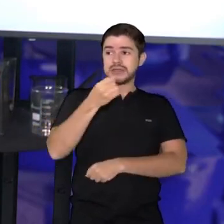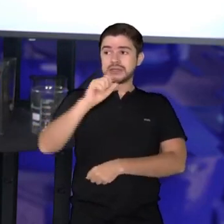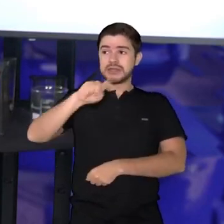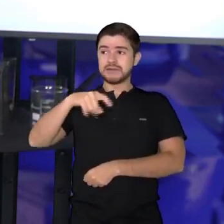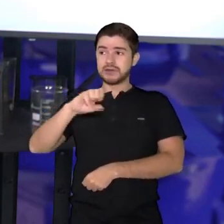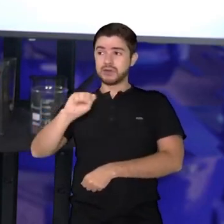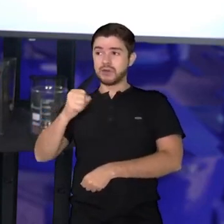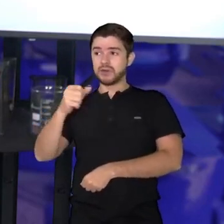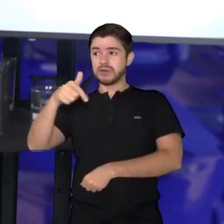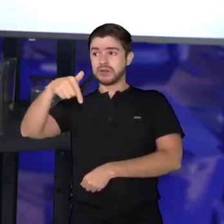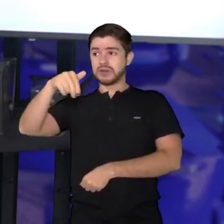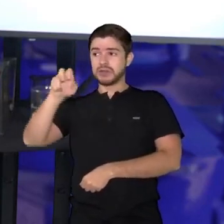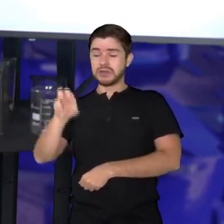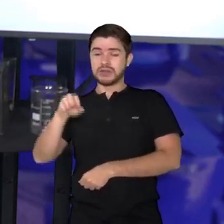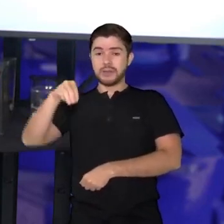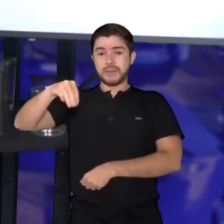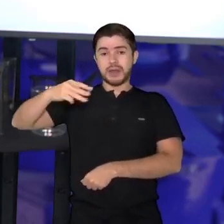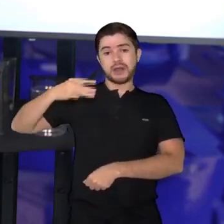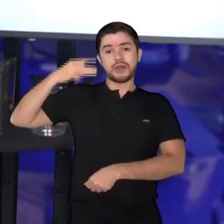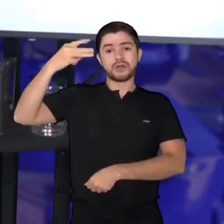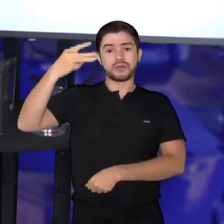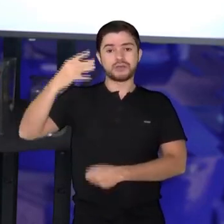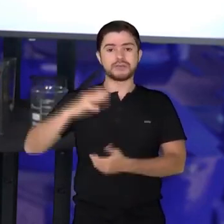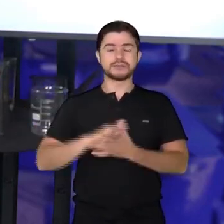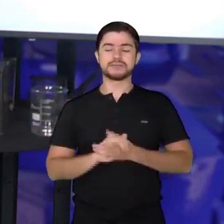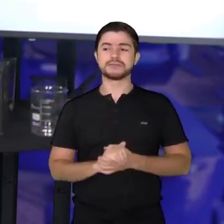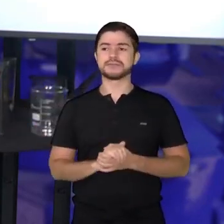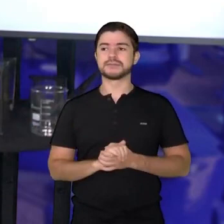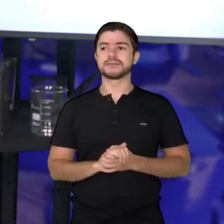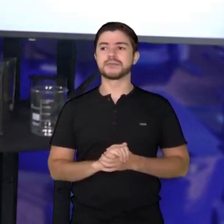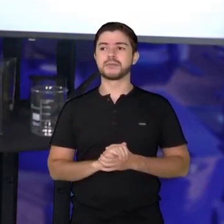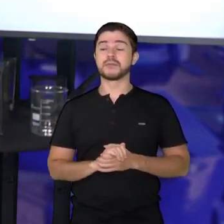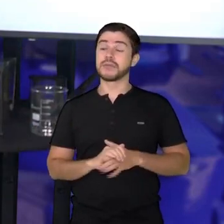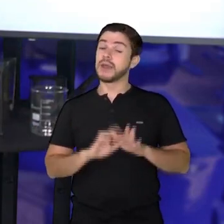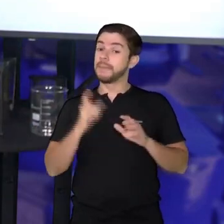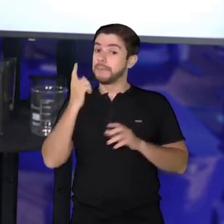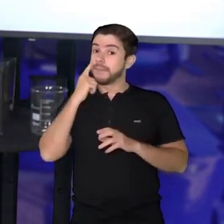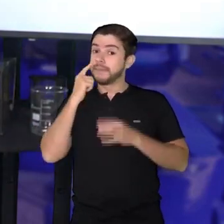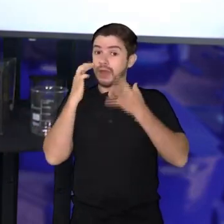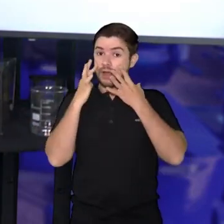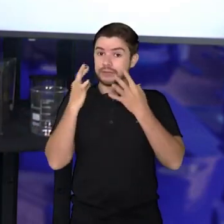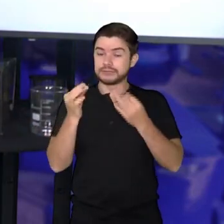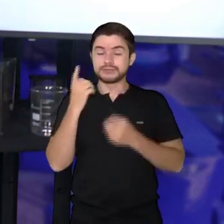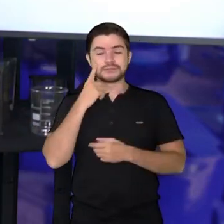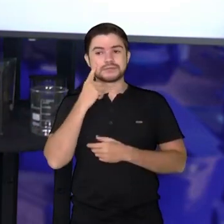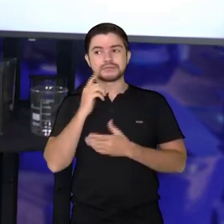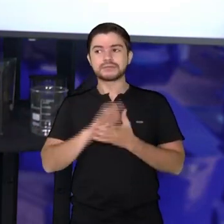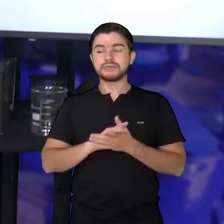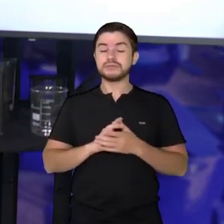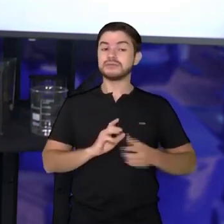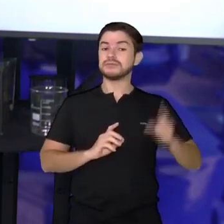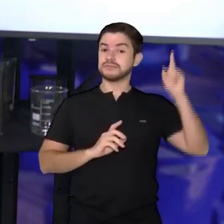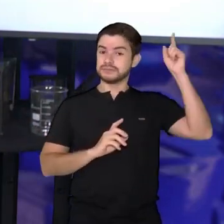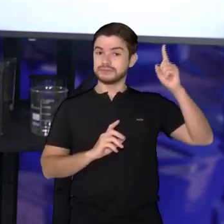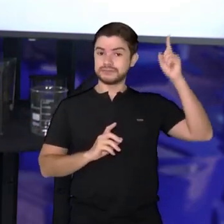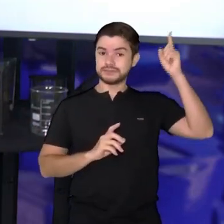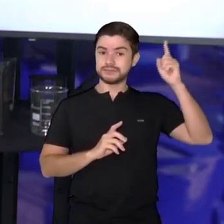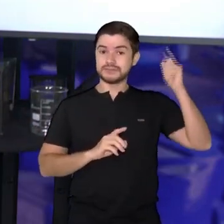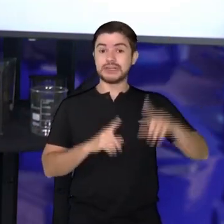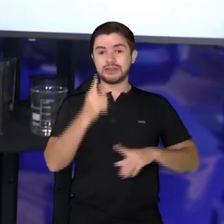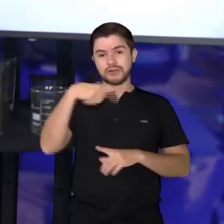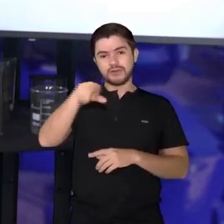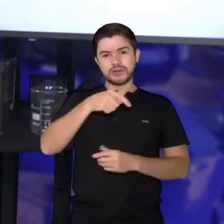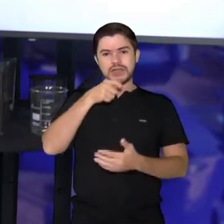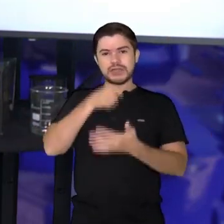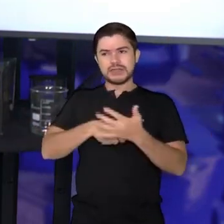16,875 metros cúbicos, tá? Agora o detalhe, nessa segunda ideia, quando vocês